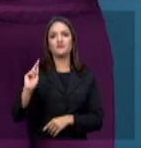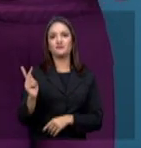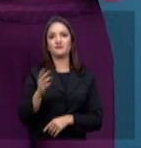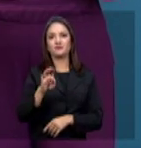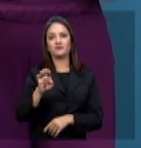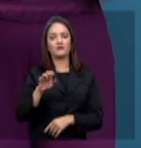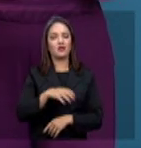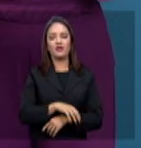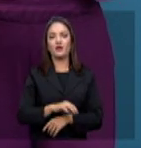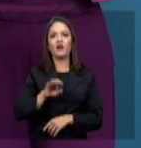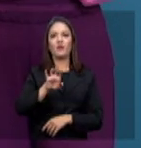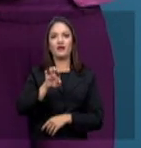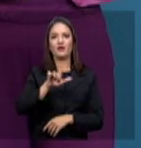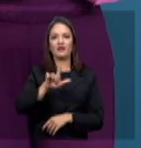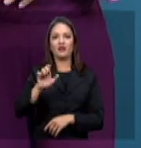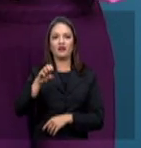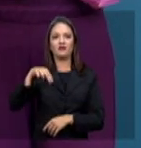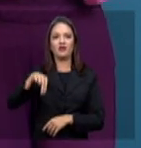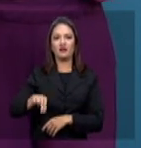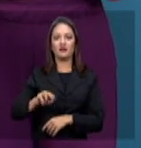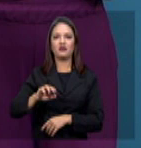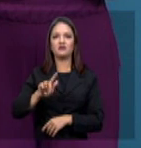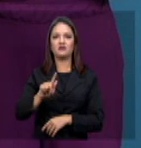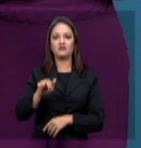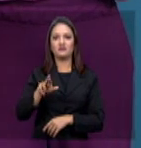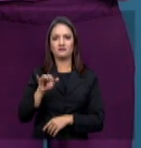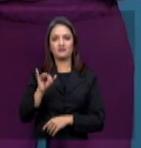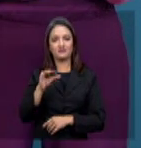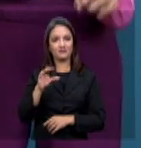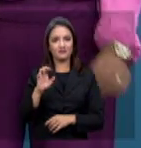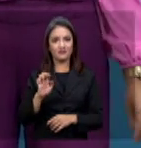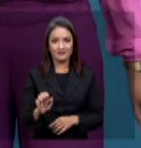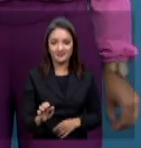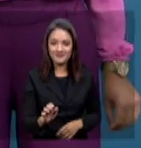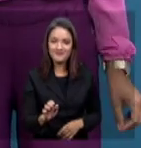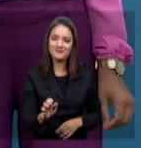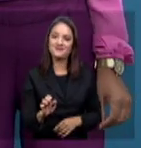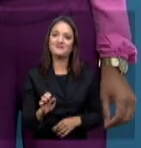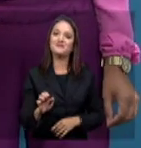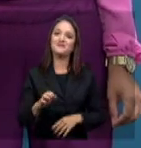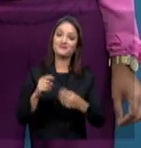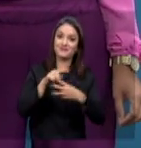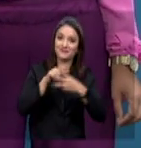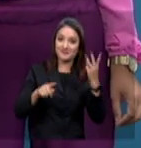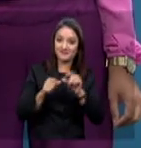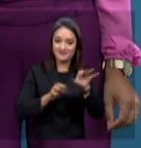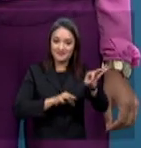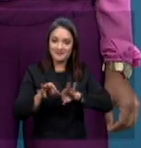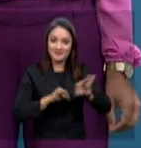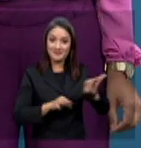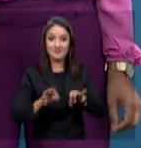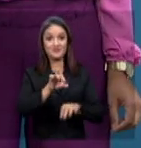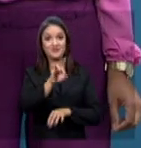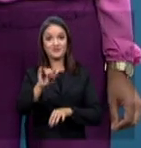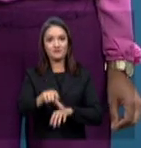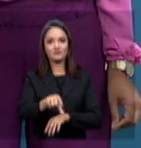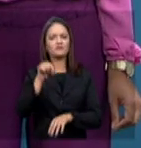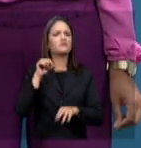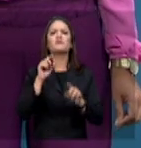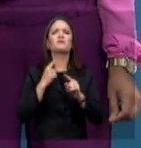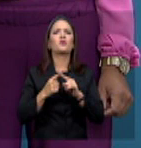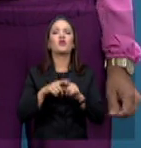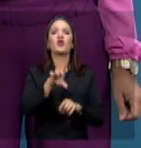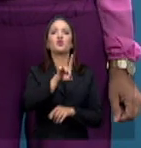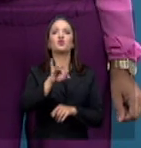o evento abre espaço para mulheres que atuam em variadas áreas profissionais a data foi escolhida por causa do